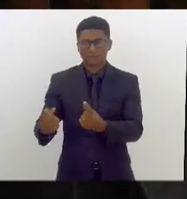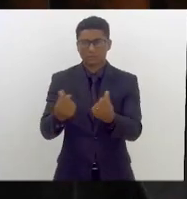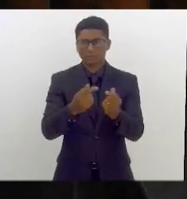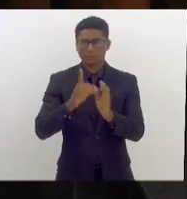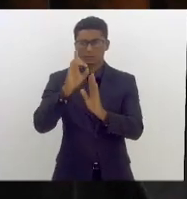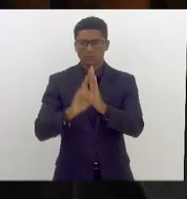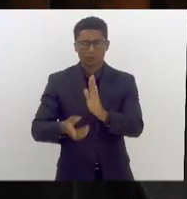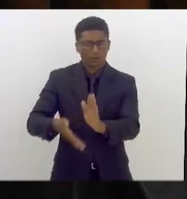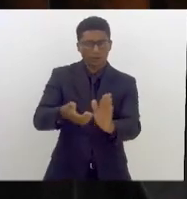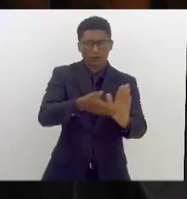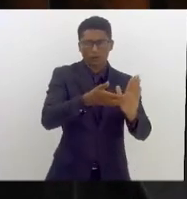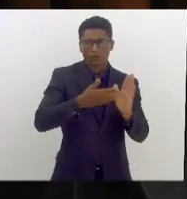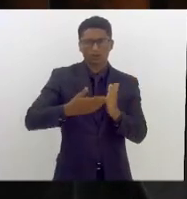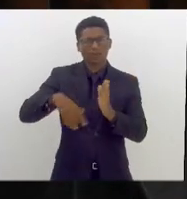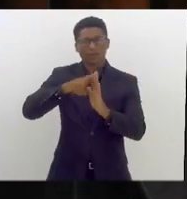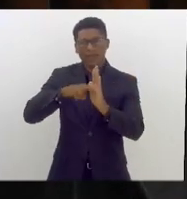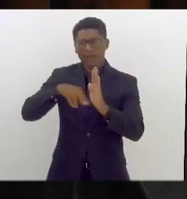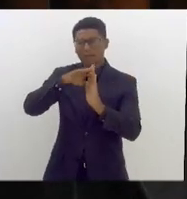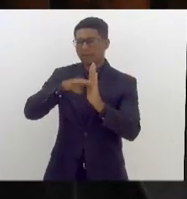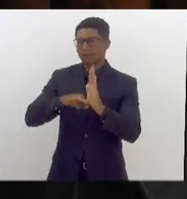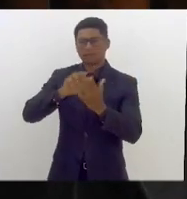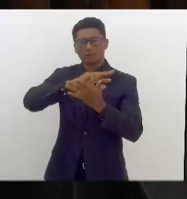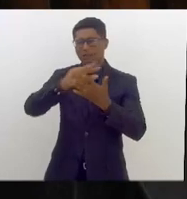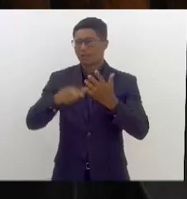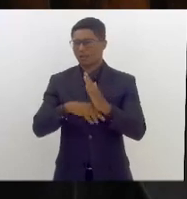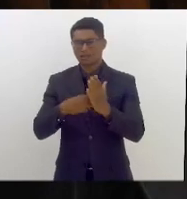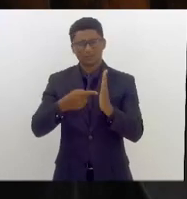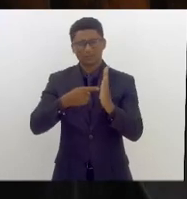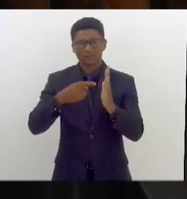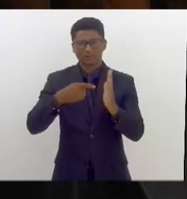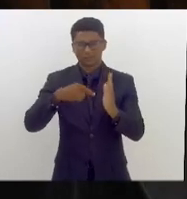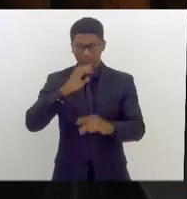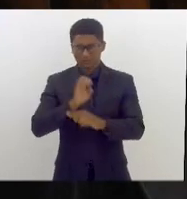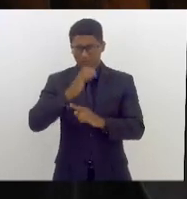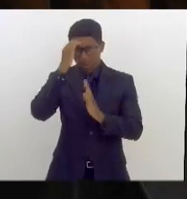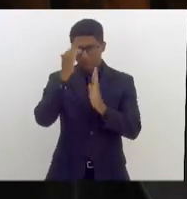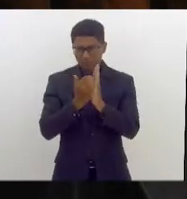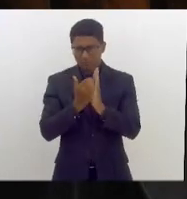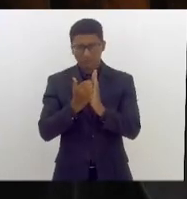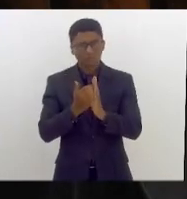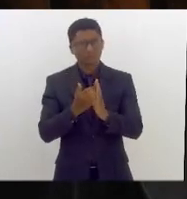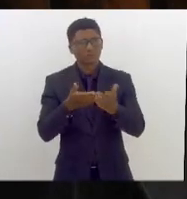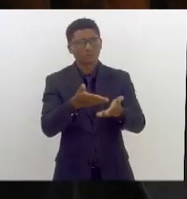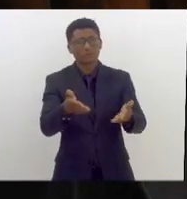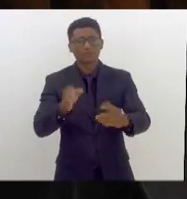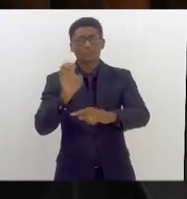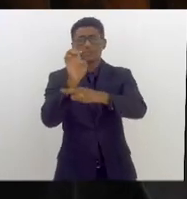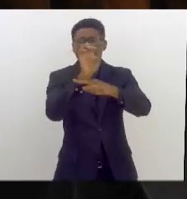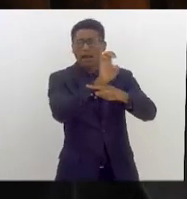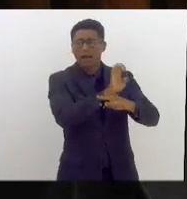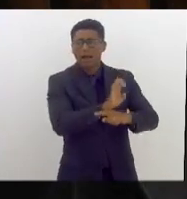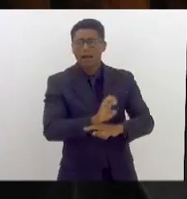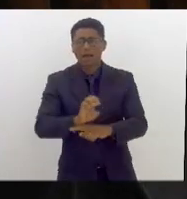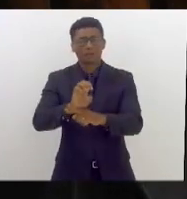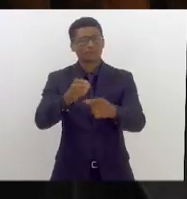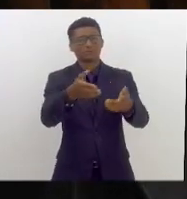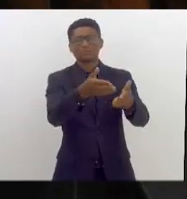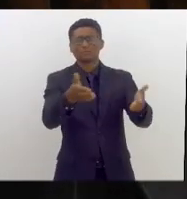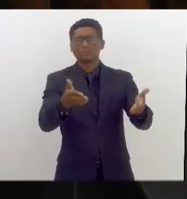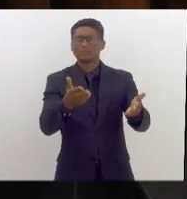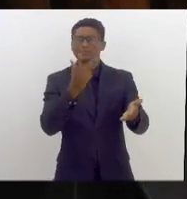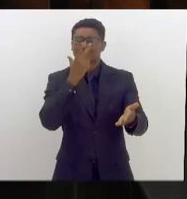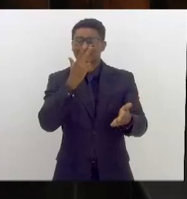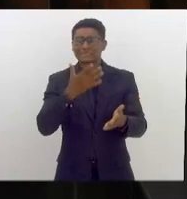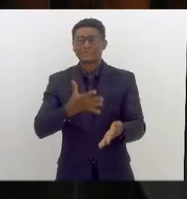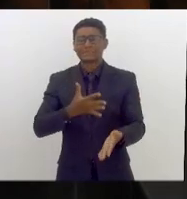Essas regrinhas que a gente conhece. E aí, tia Ju, os Estados ficam, assim, muitas vezes espremidos,